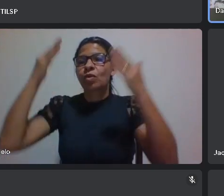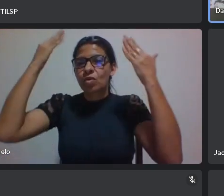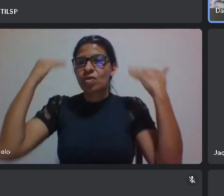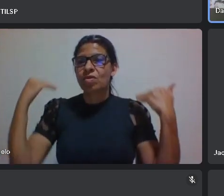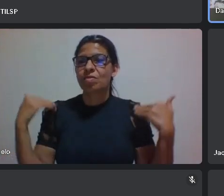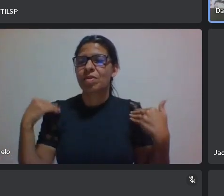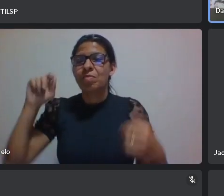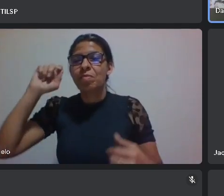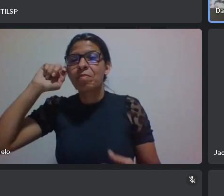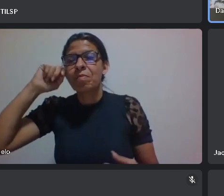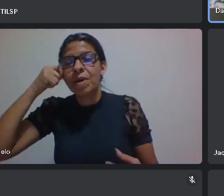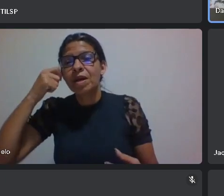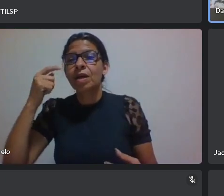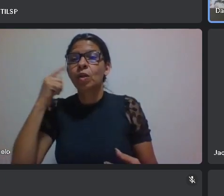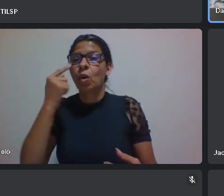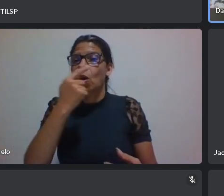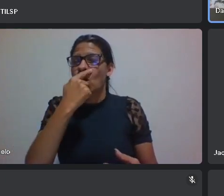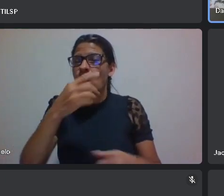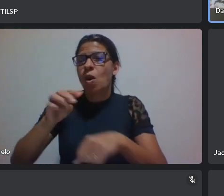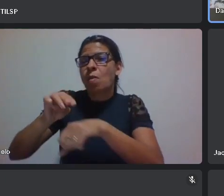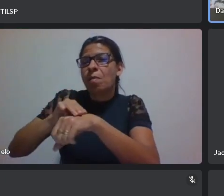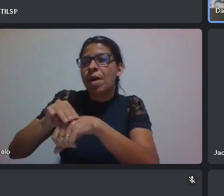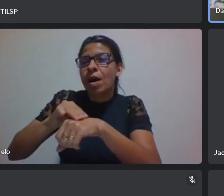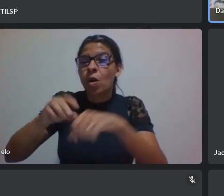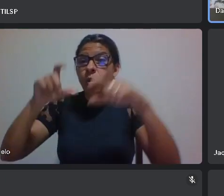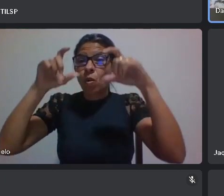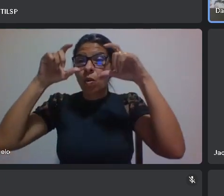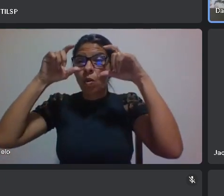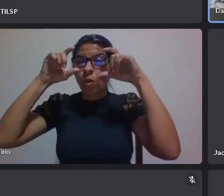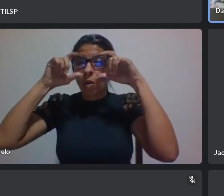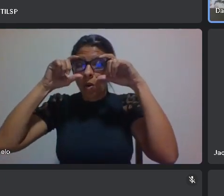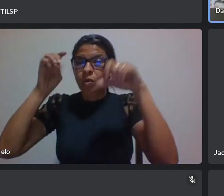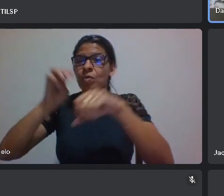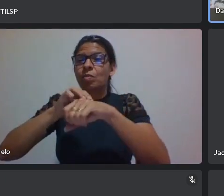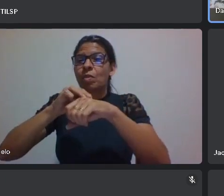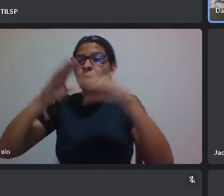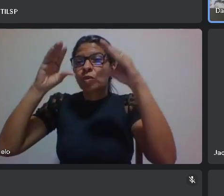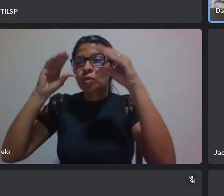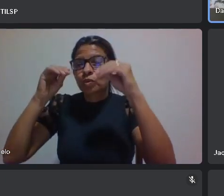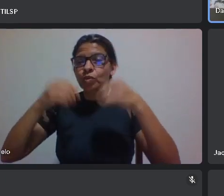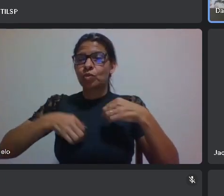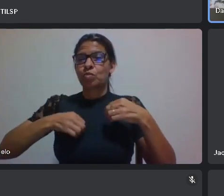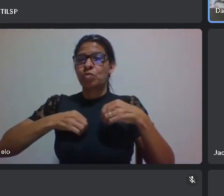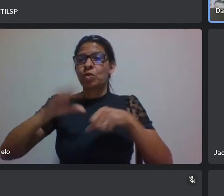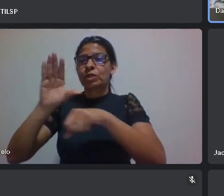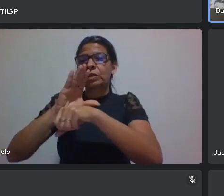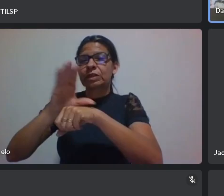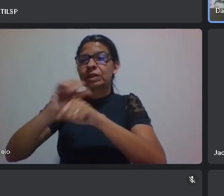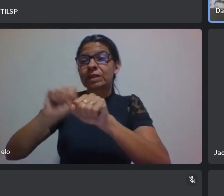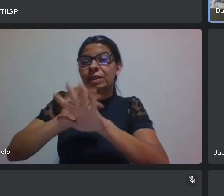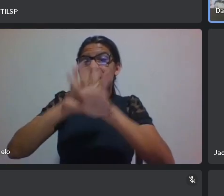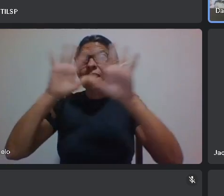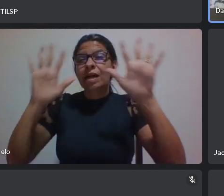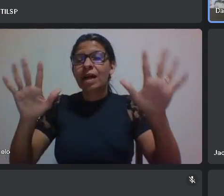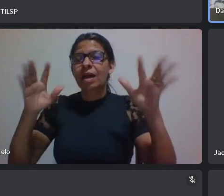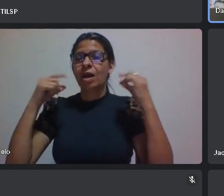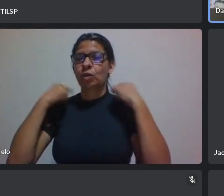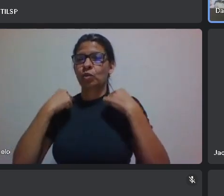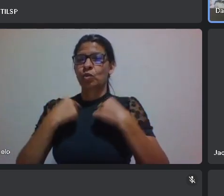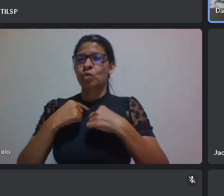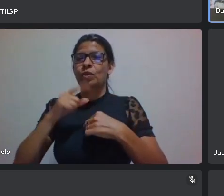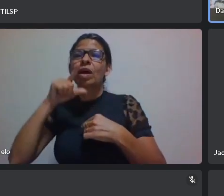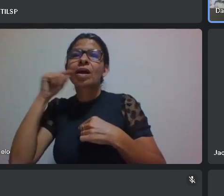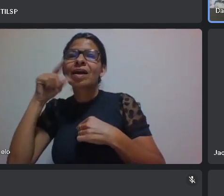com óculos marrom escuro. Eu estou usando uma blusa cinza claro, com um colarzinho de gatinho,